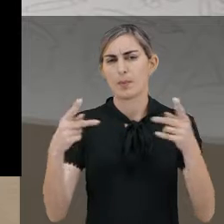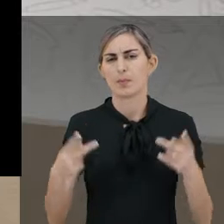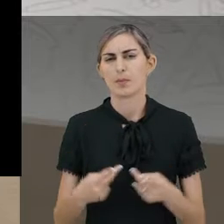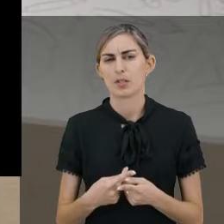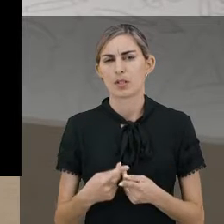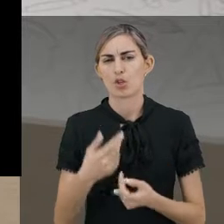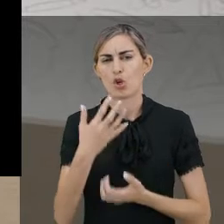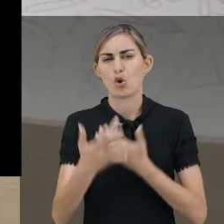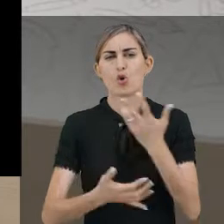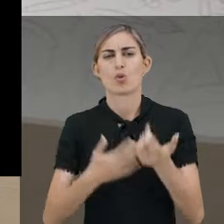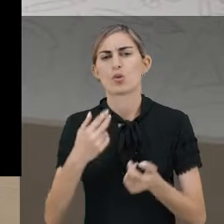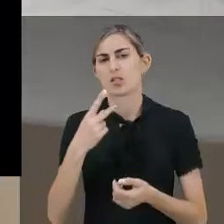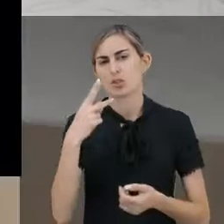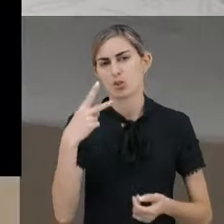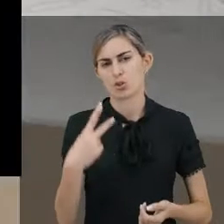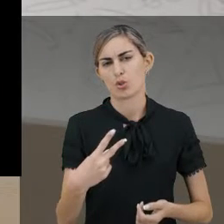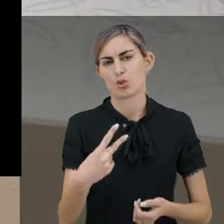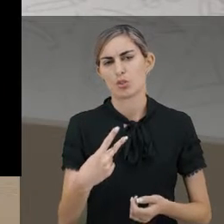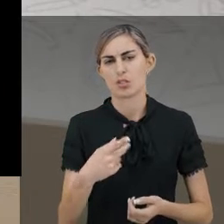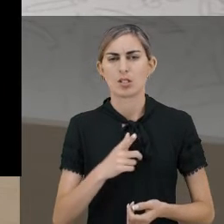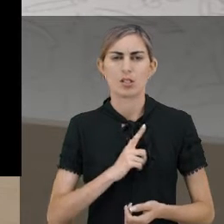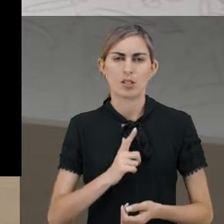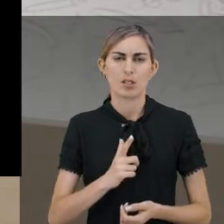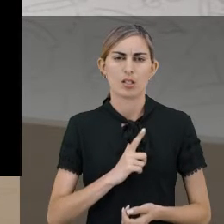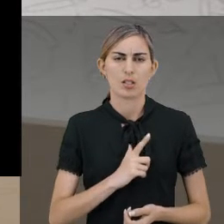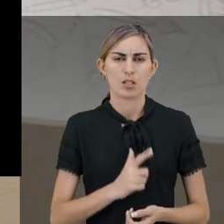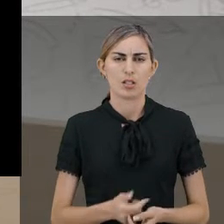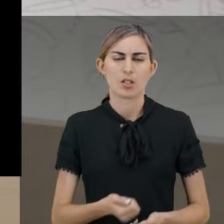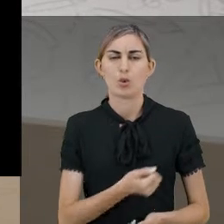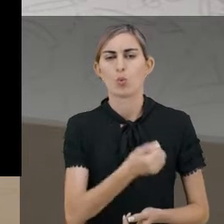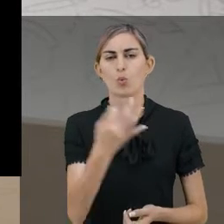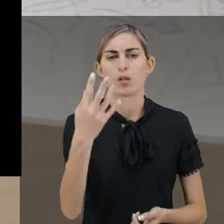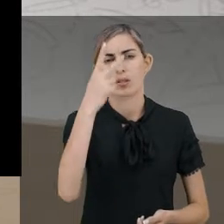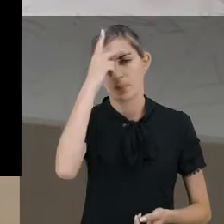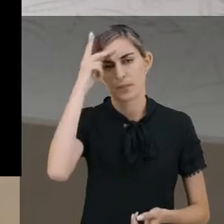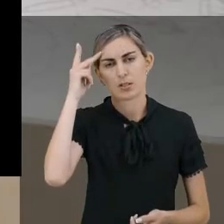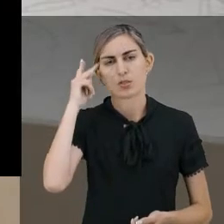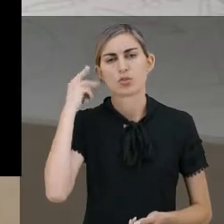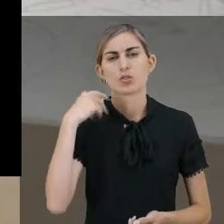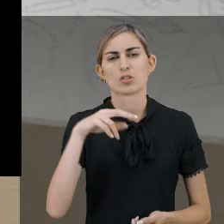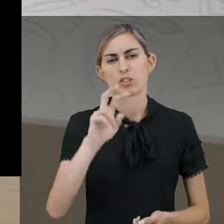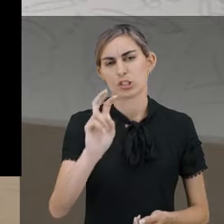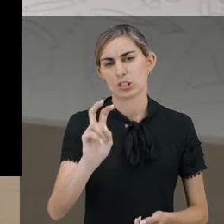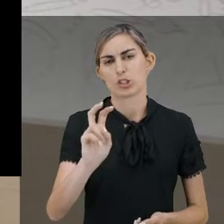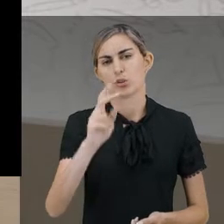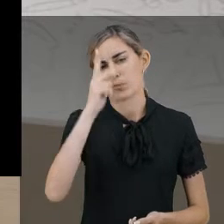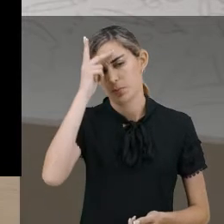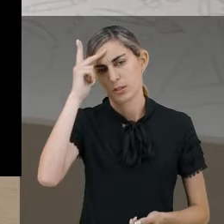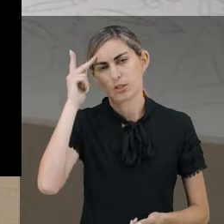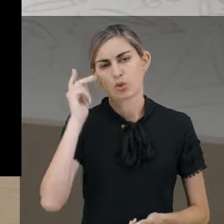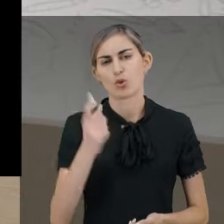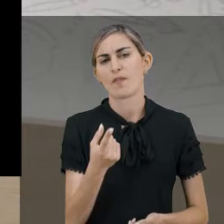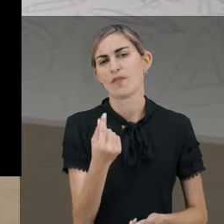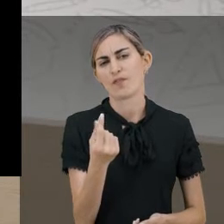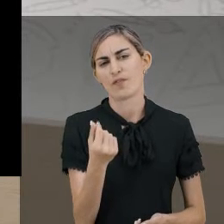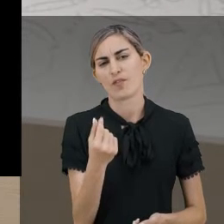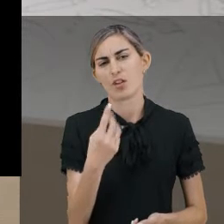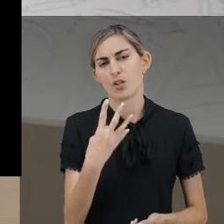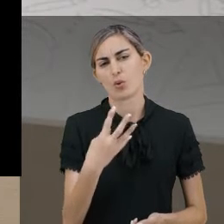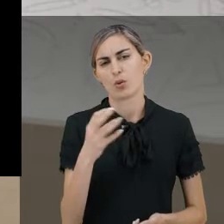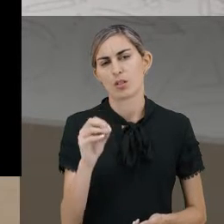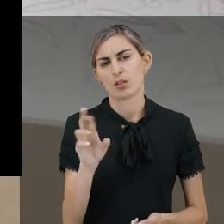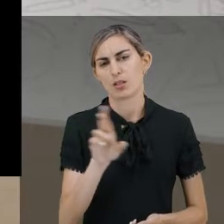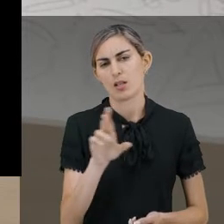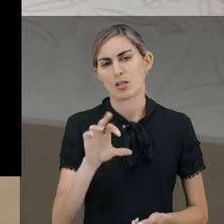prato chamado cozido 2, aonde teriam quantidade de pessoas servidas 5 e o preço